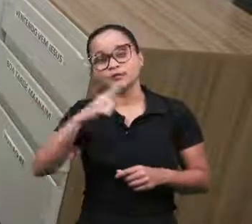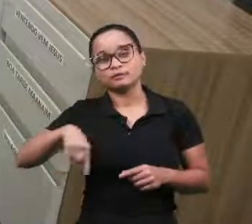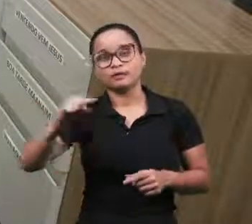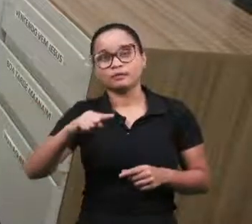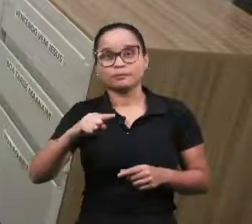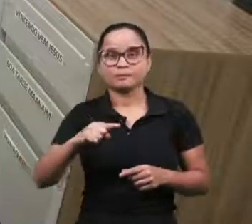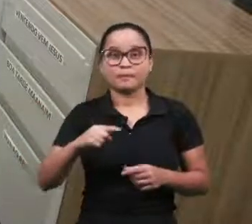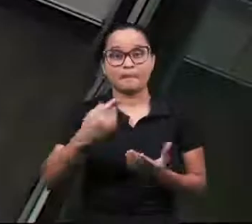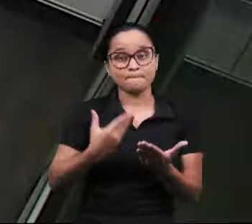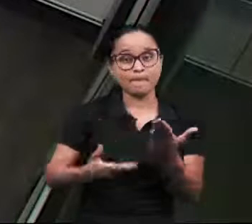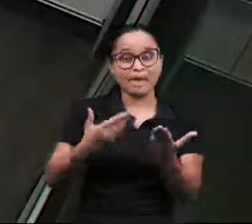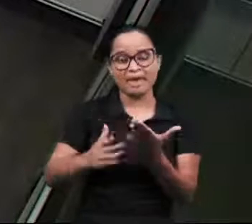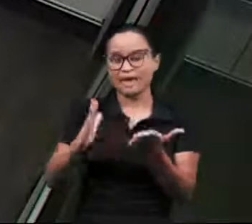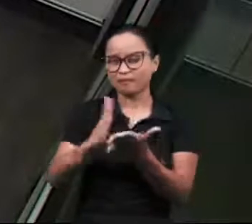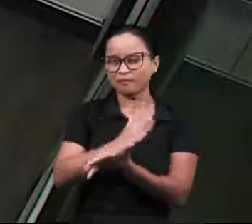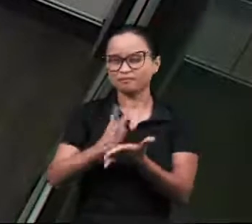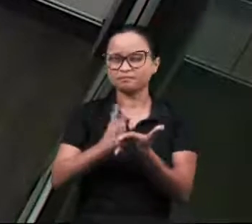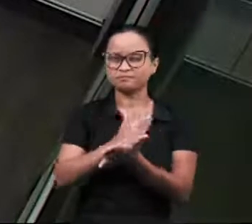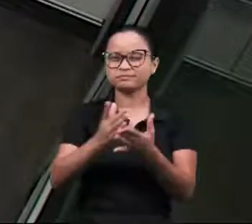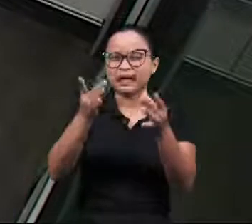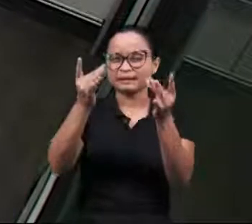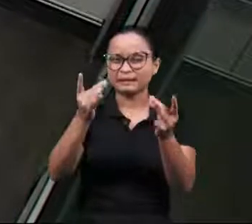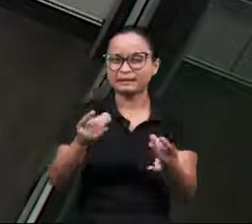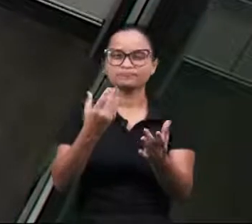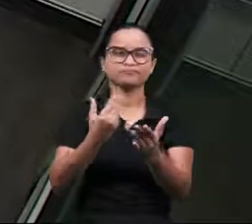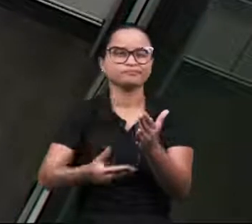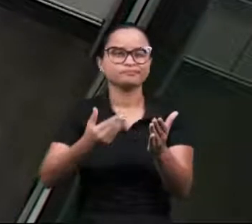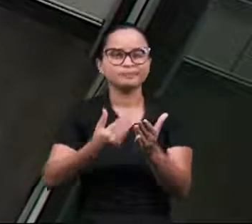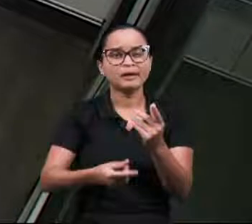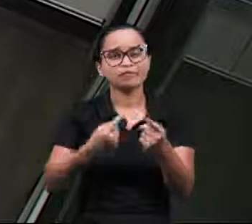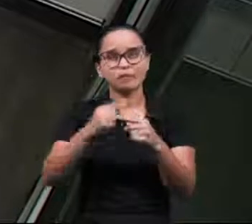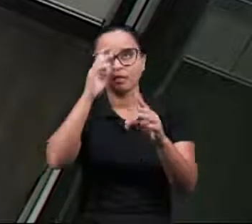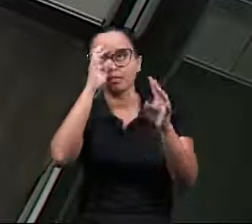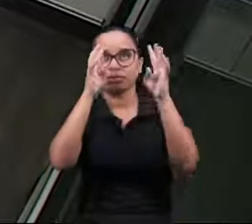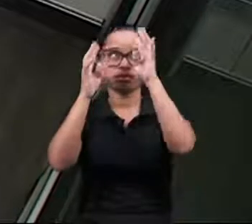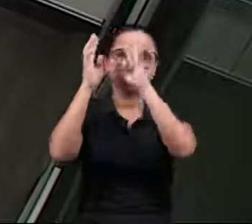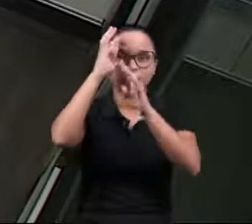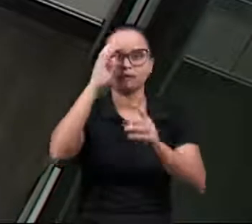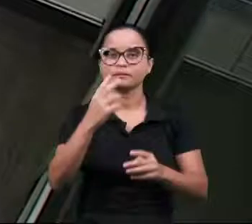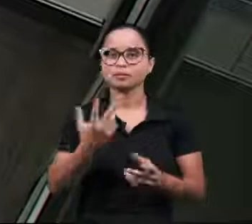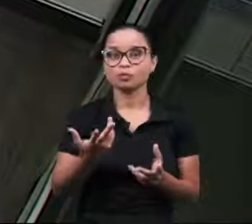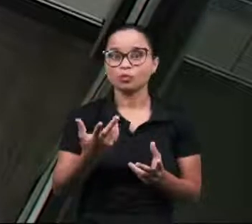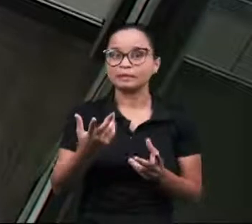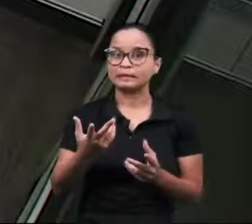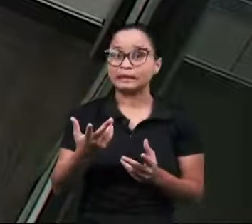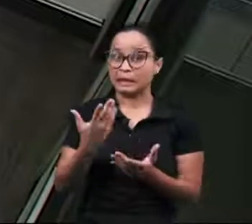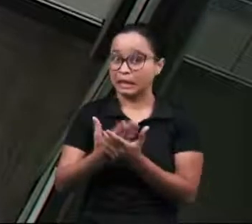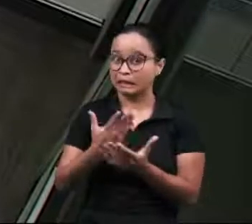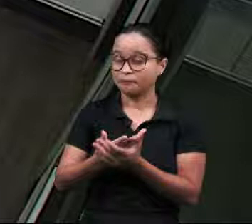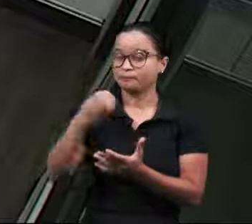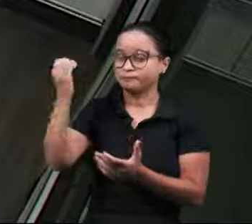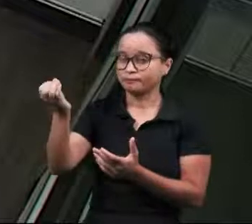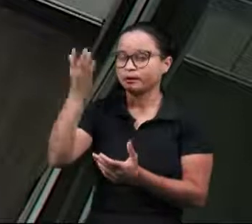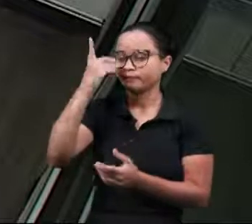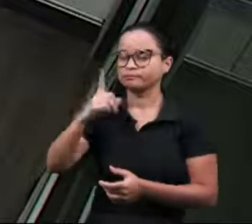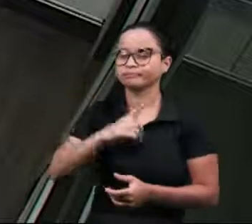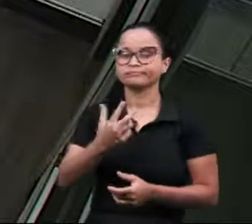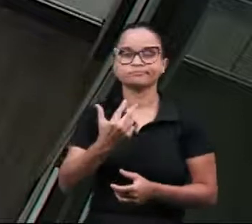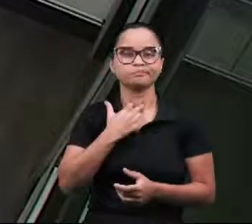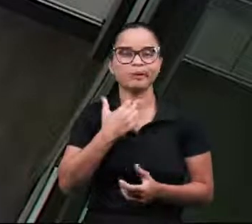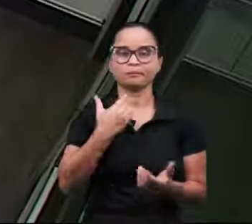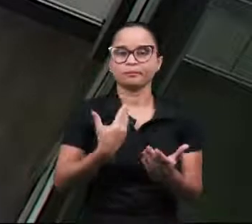perder algum detalhe. E nesse tipo de aula, como revelações, a gente não pode perder. Isso, o senhor, como é que o